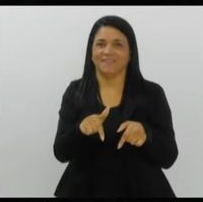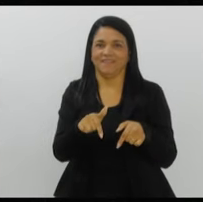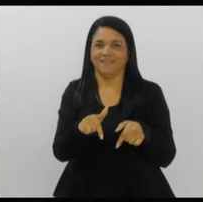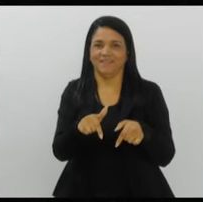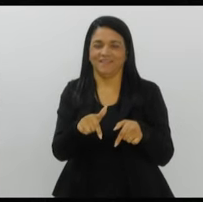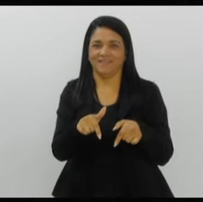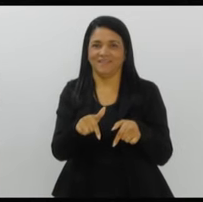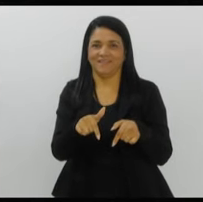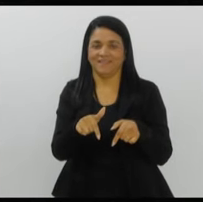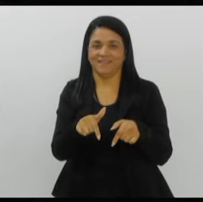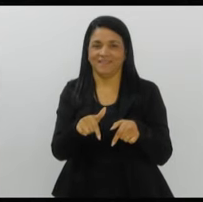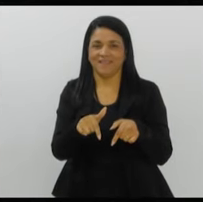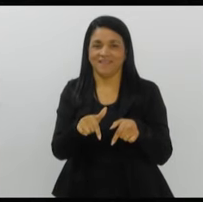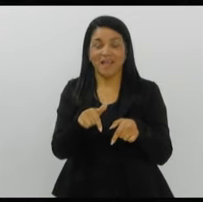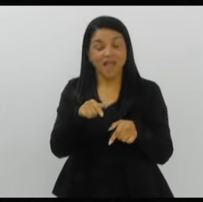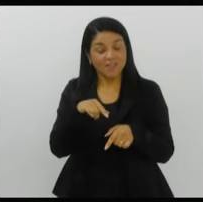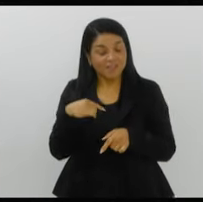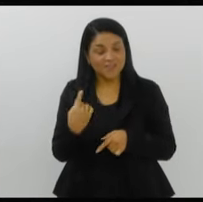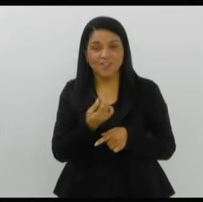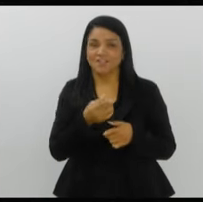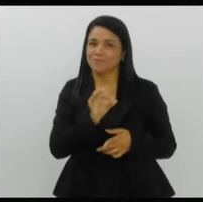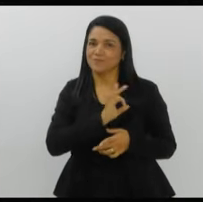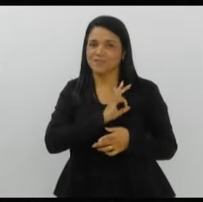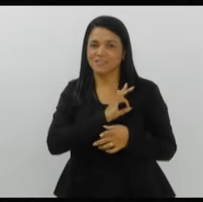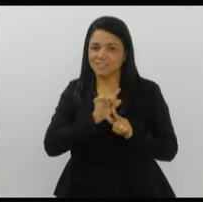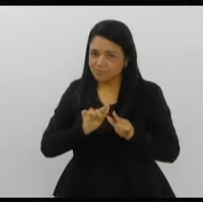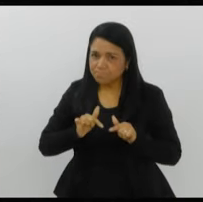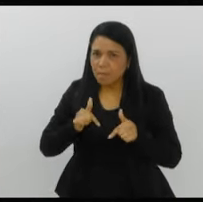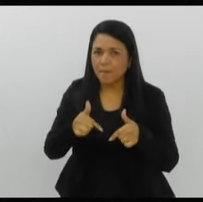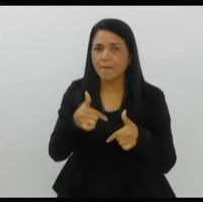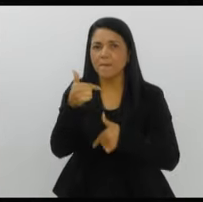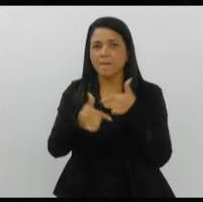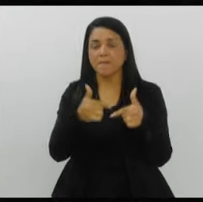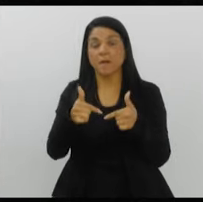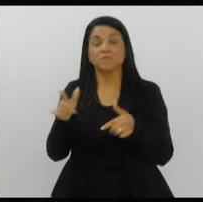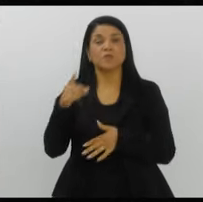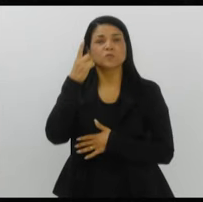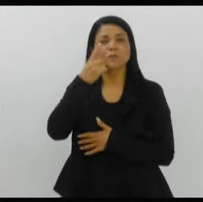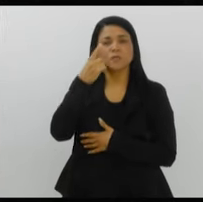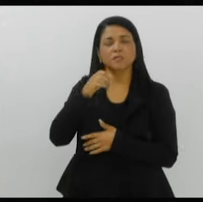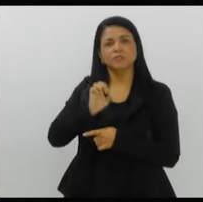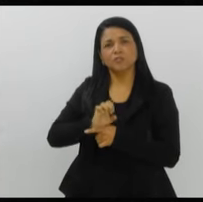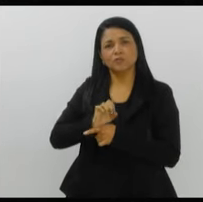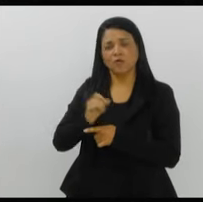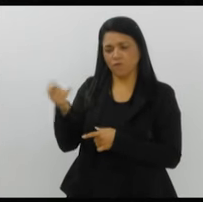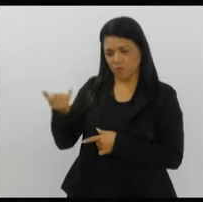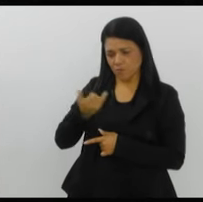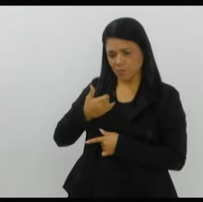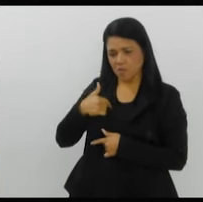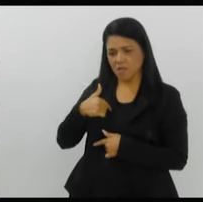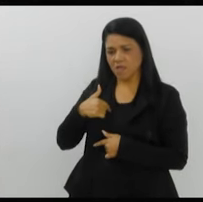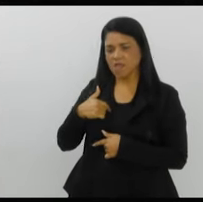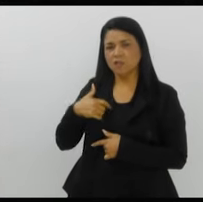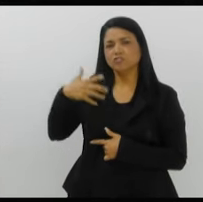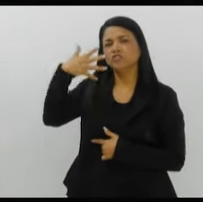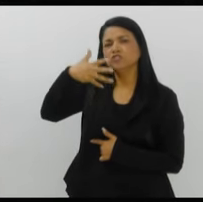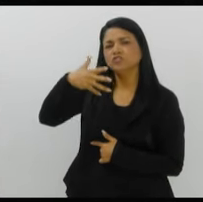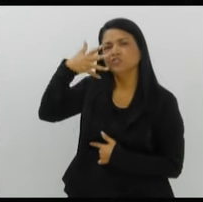polícia que enxuga o gelo. Que uma vez um deputado, deputado Áureo, virou e falou assim, porra, deputado, quero ver tu fazer um discurso